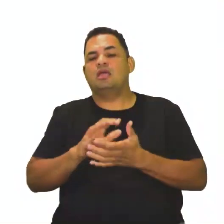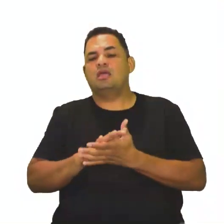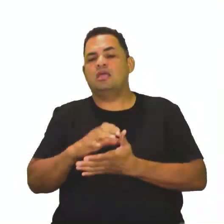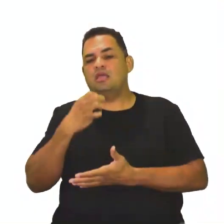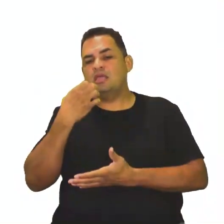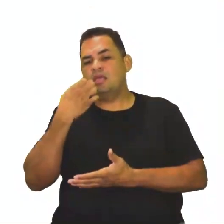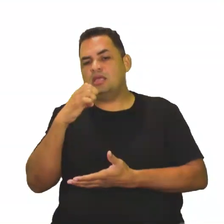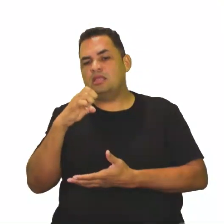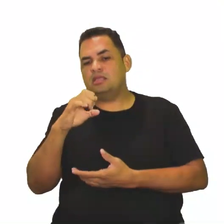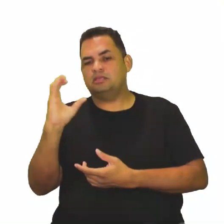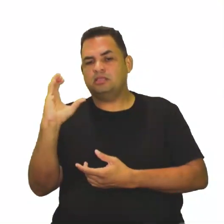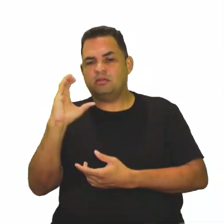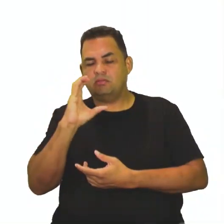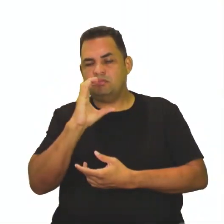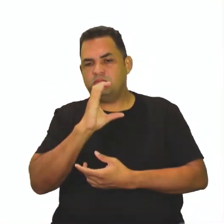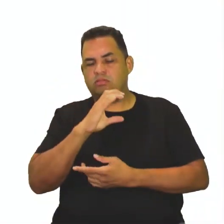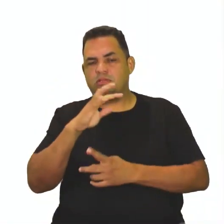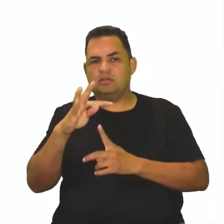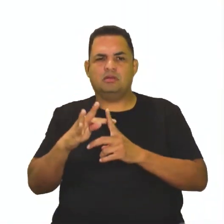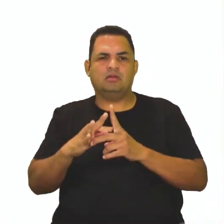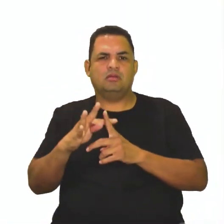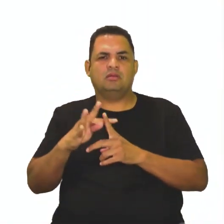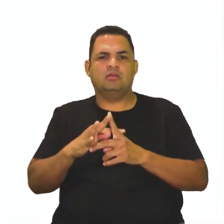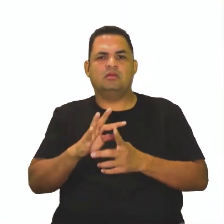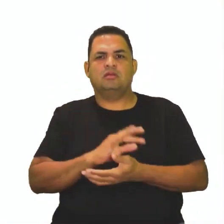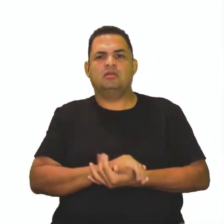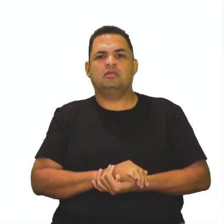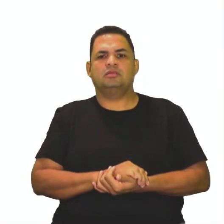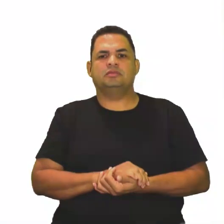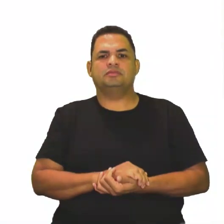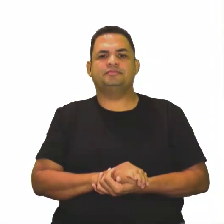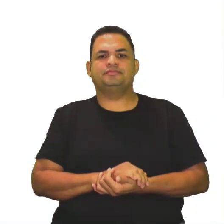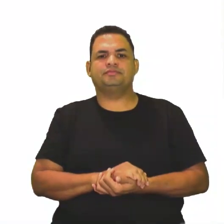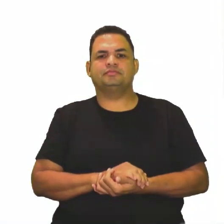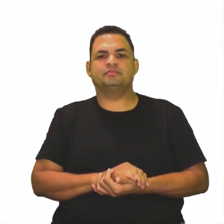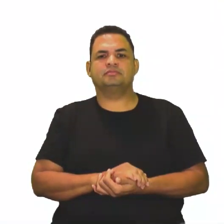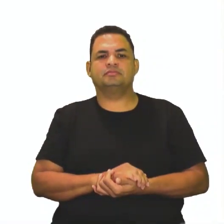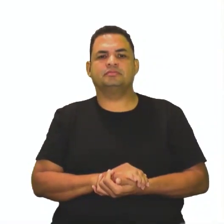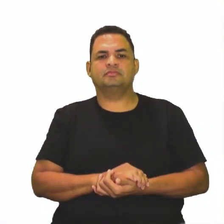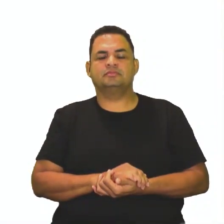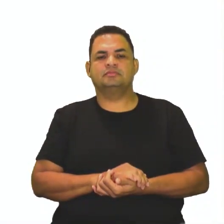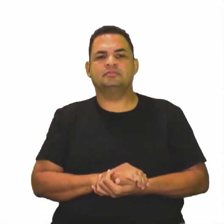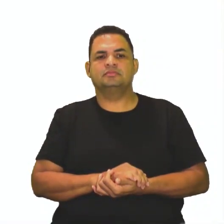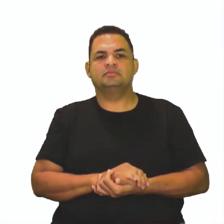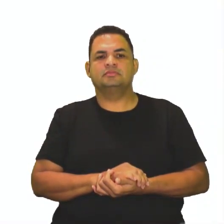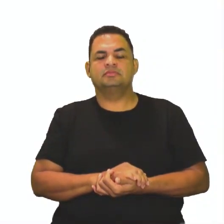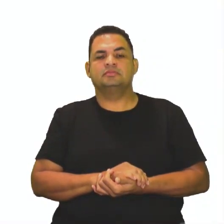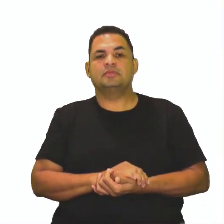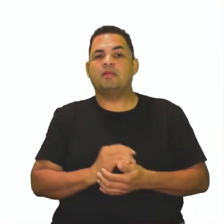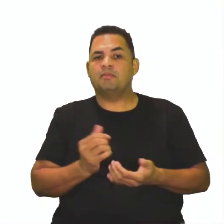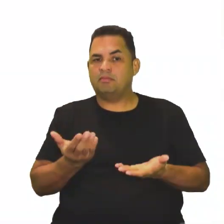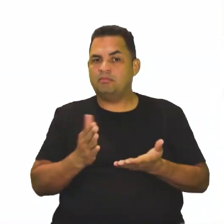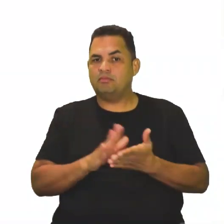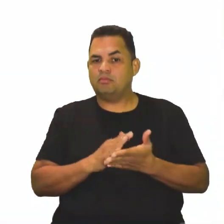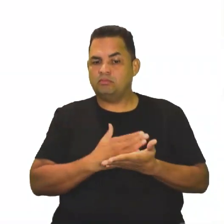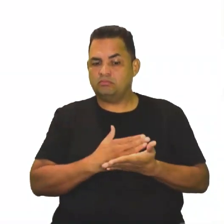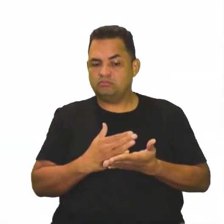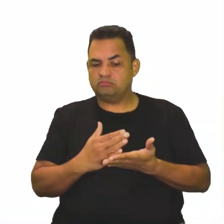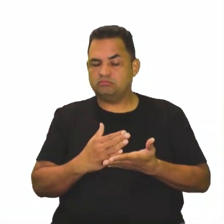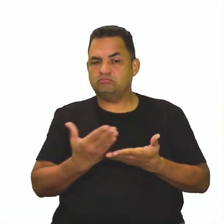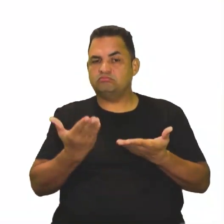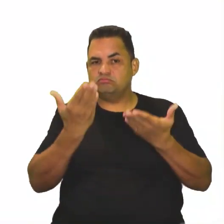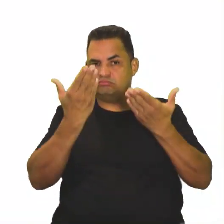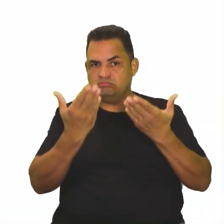Vamos aqui para o próximo. Aqui já está até um spoilerzinho, né, gente, como está resolvido, mas vamos entender isso daí